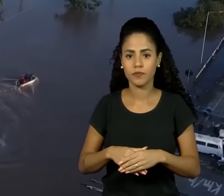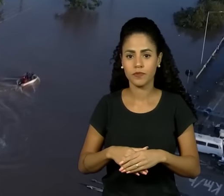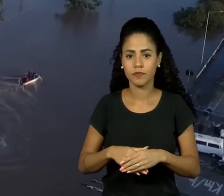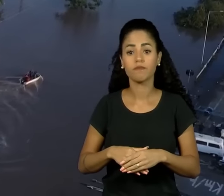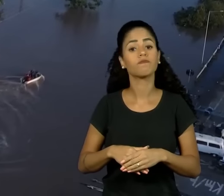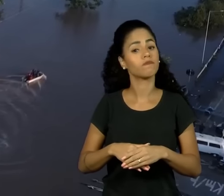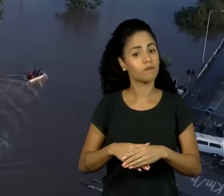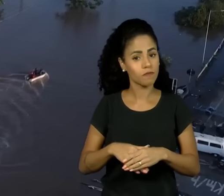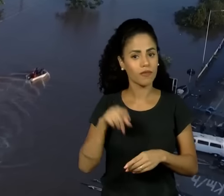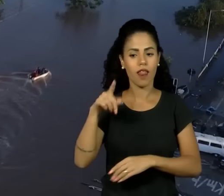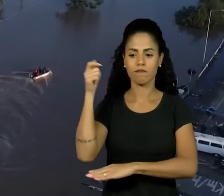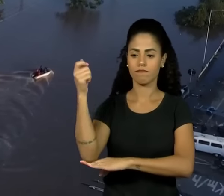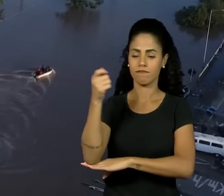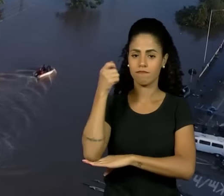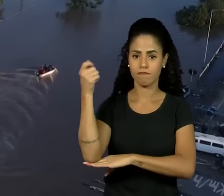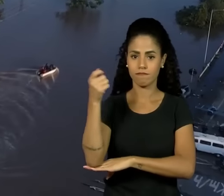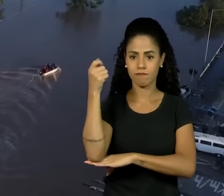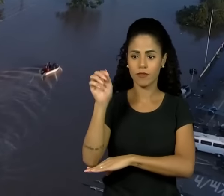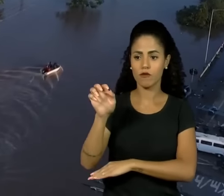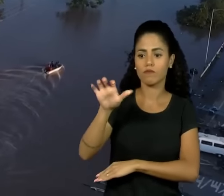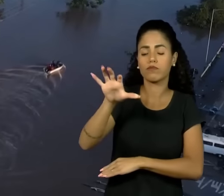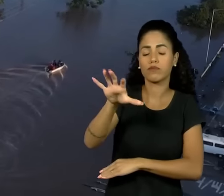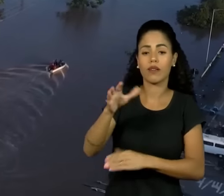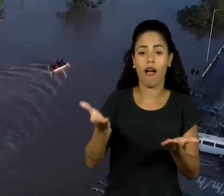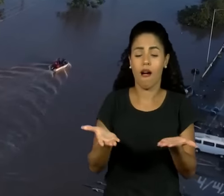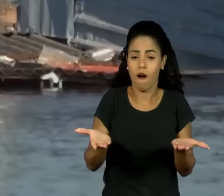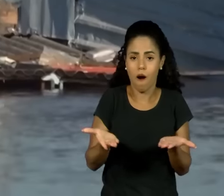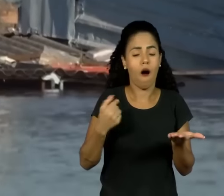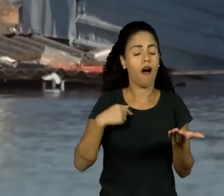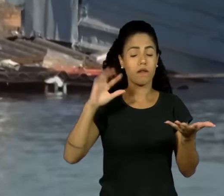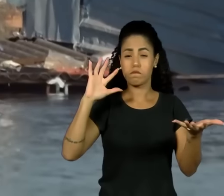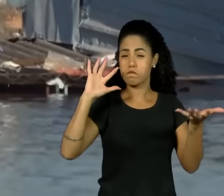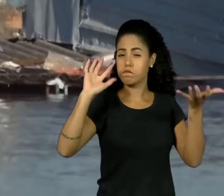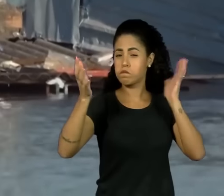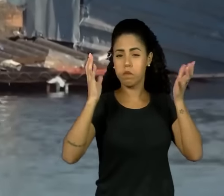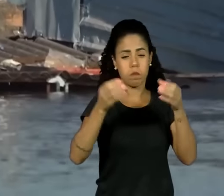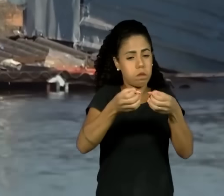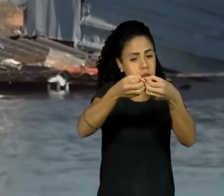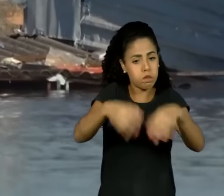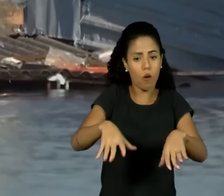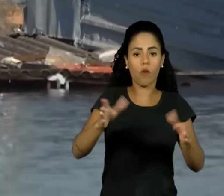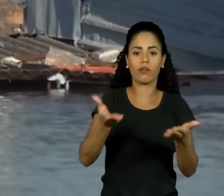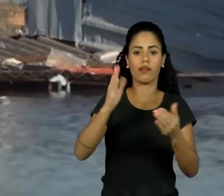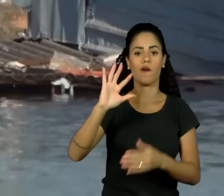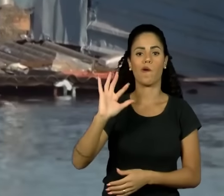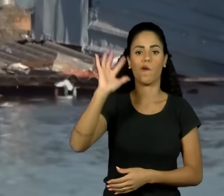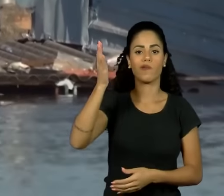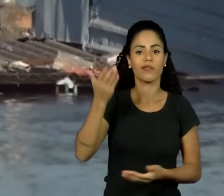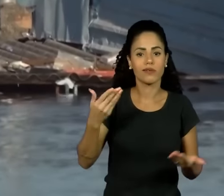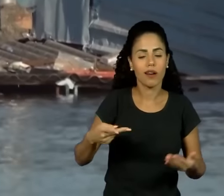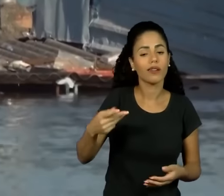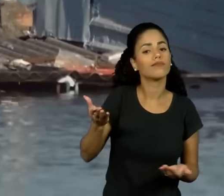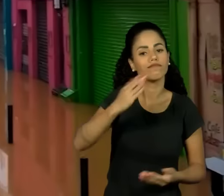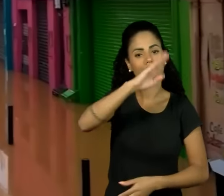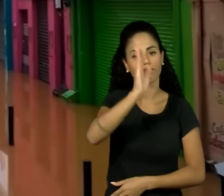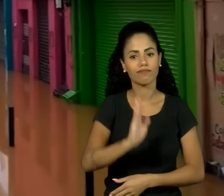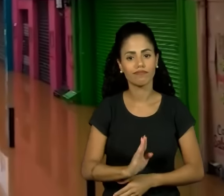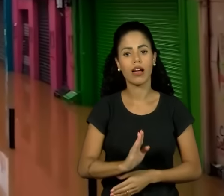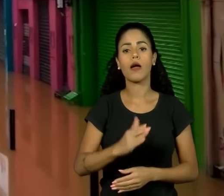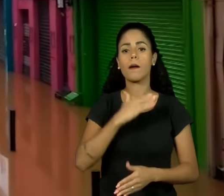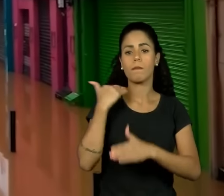O Rio Grande do Sul vive uma das maiores tragédias socioambientais da história do Brasil. Mortos, milhares